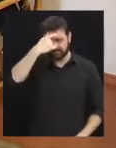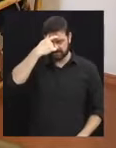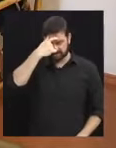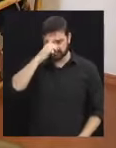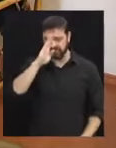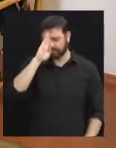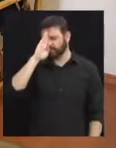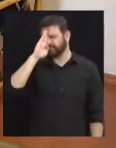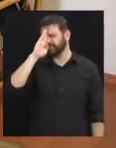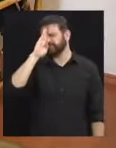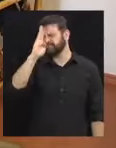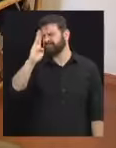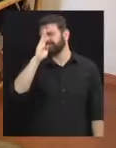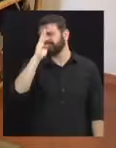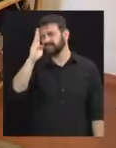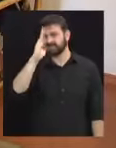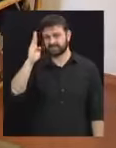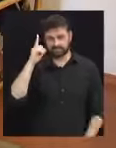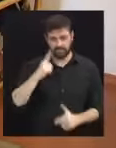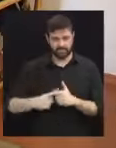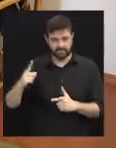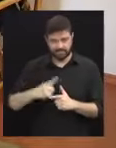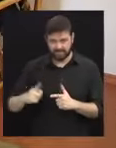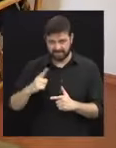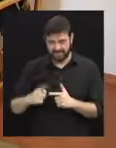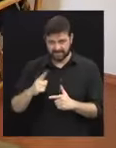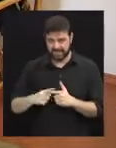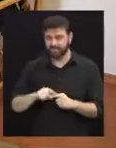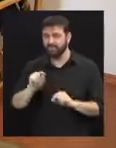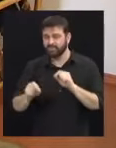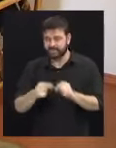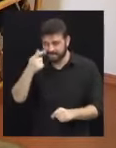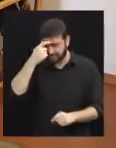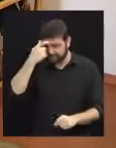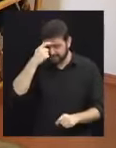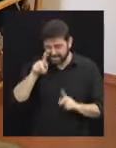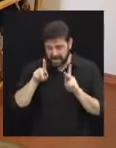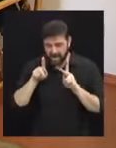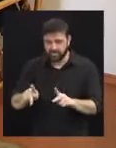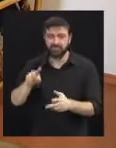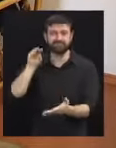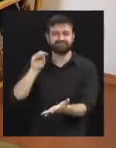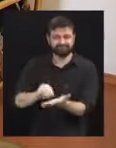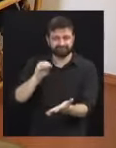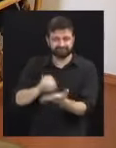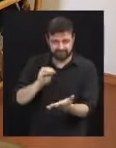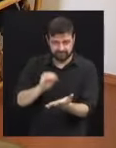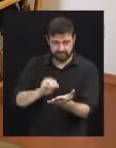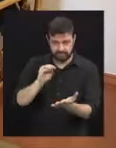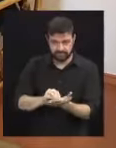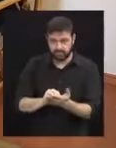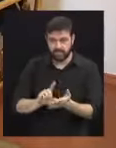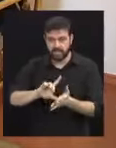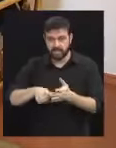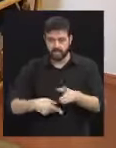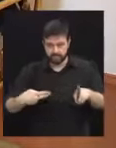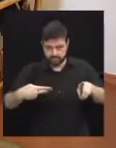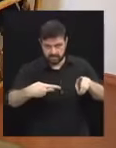que eu acho que o maior problema é conscientizar a população, né? A